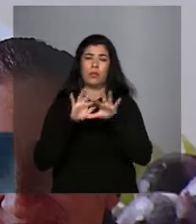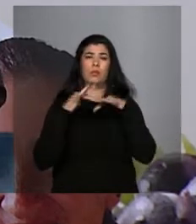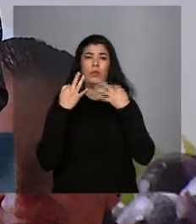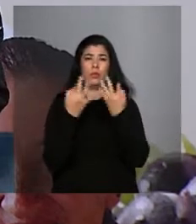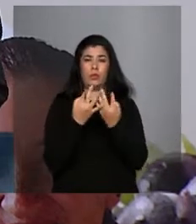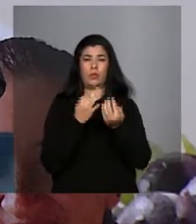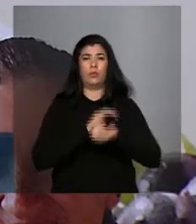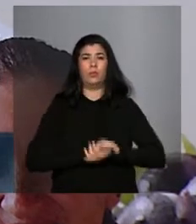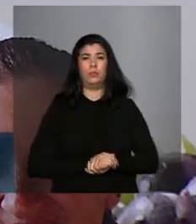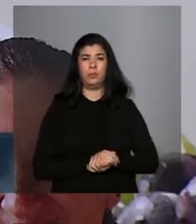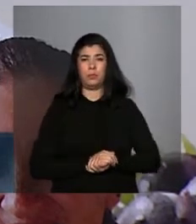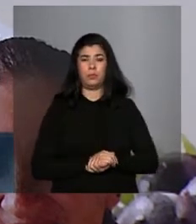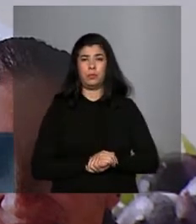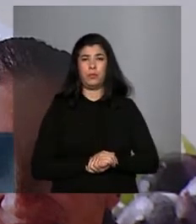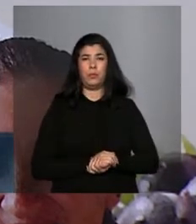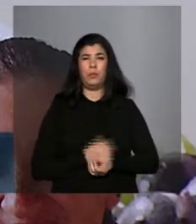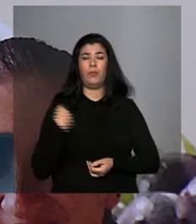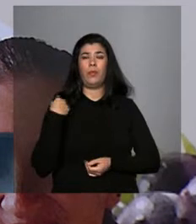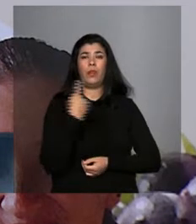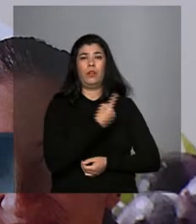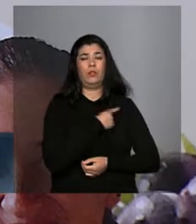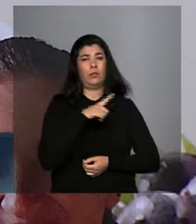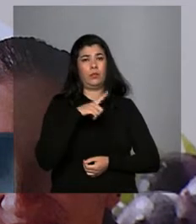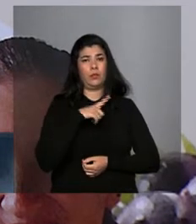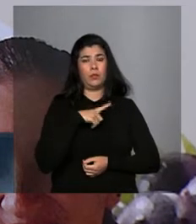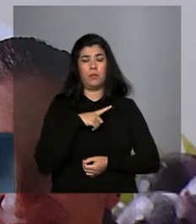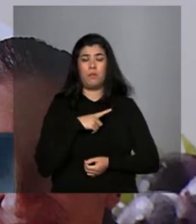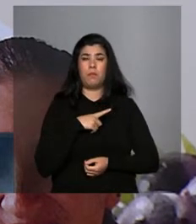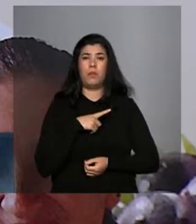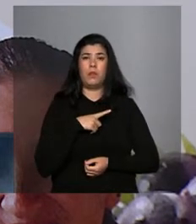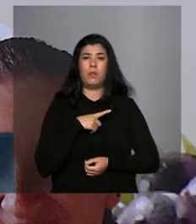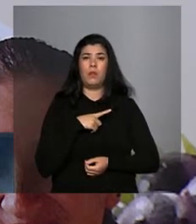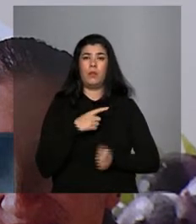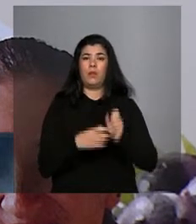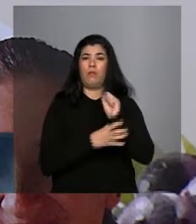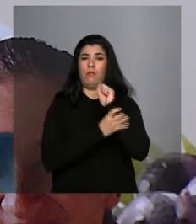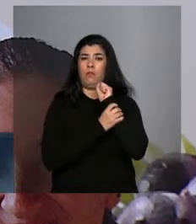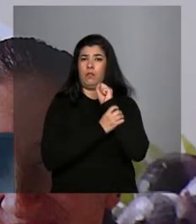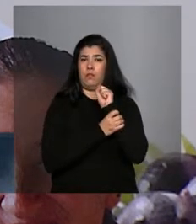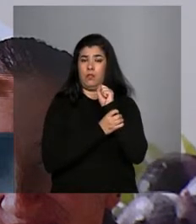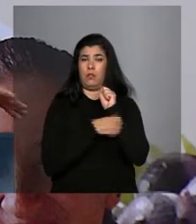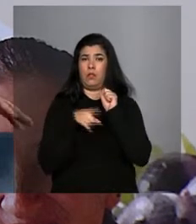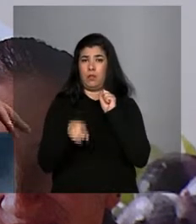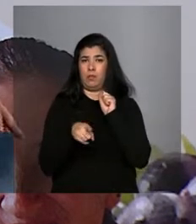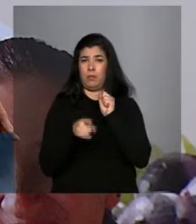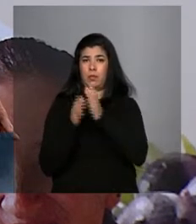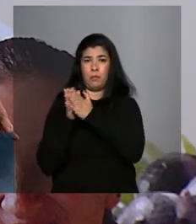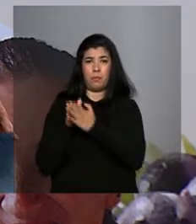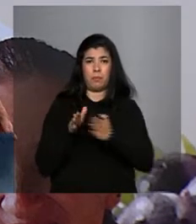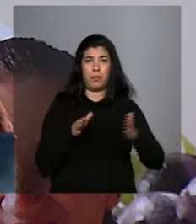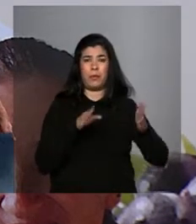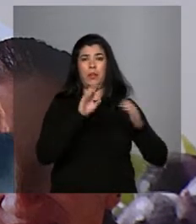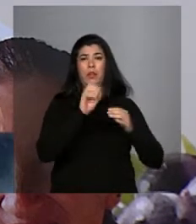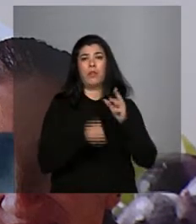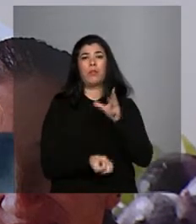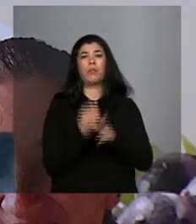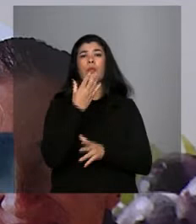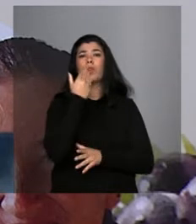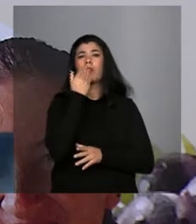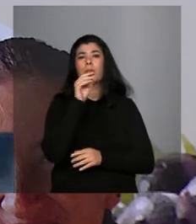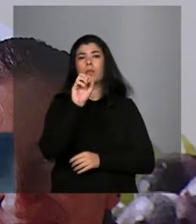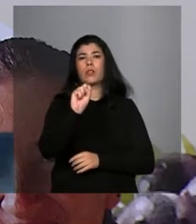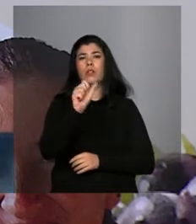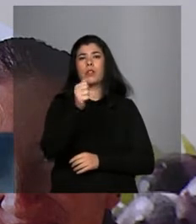familiar. Nós garantimos para essa safra recursos para atender